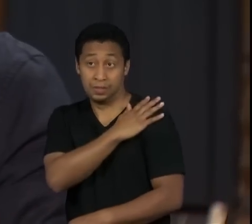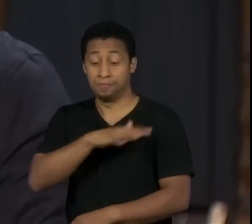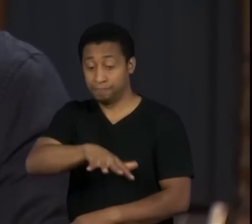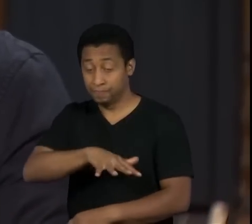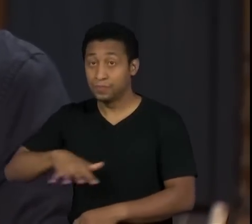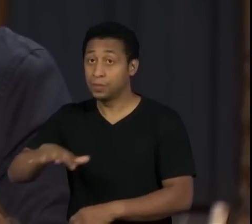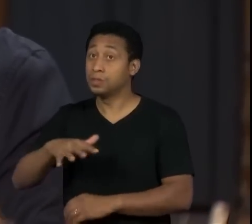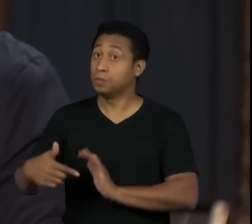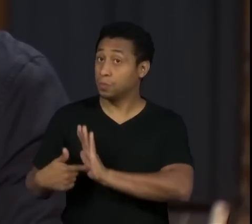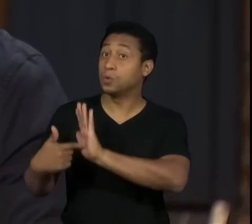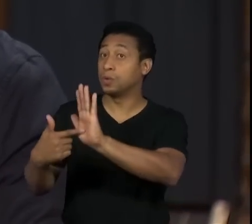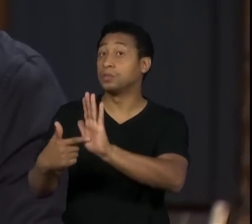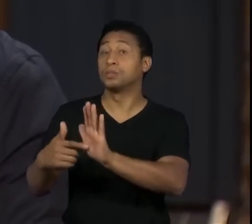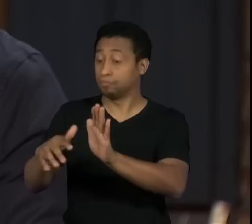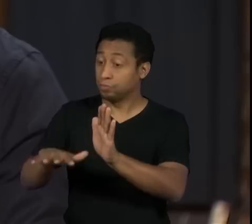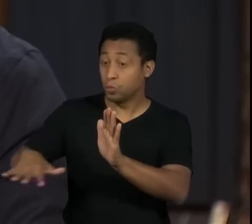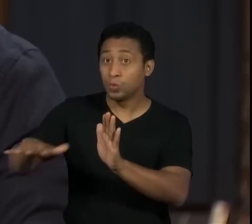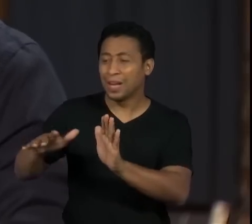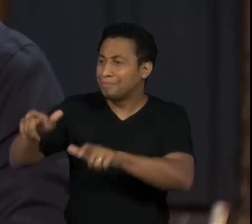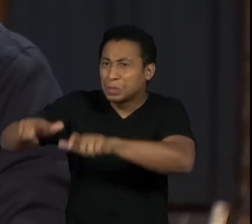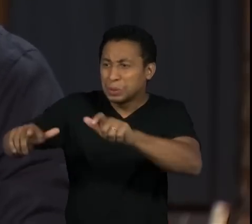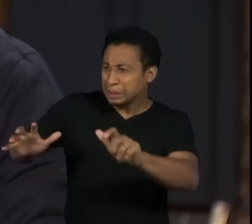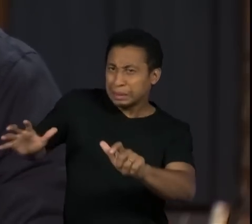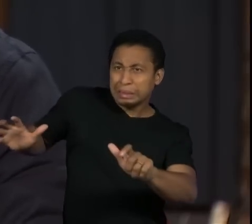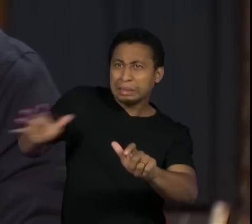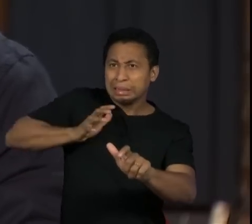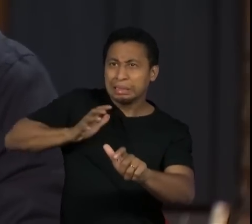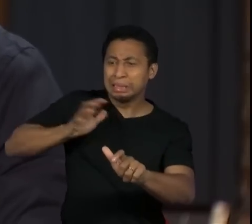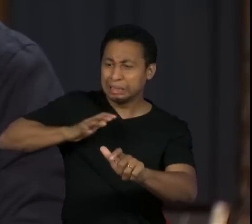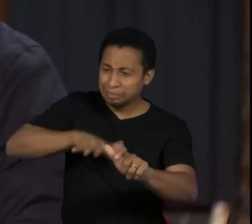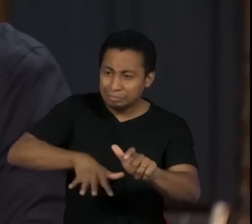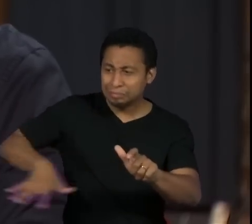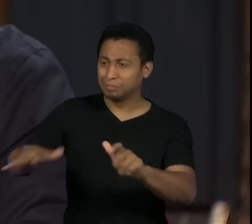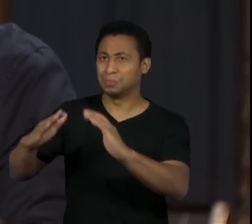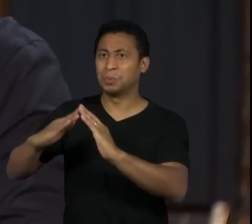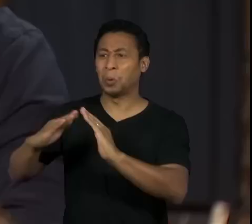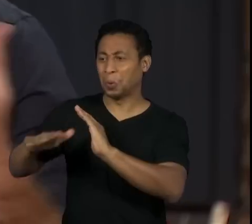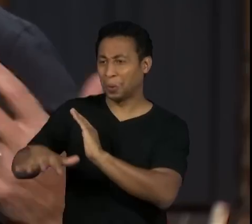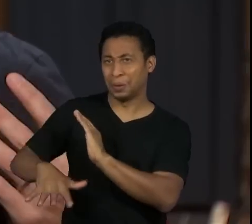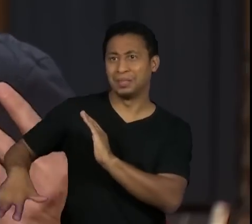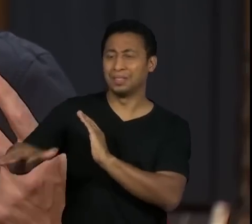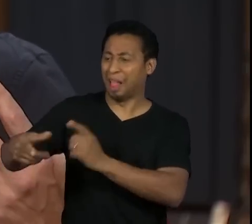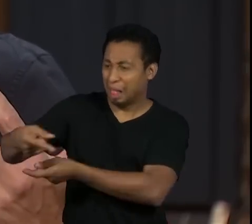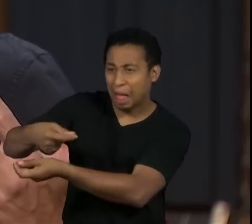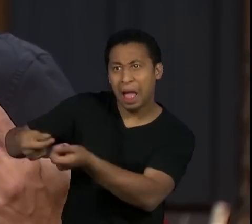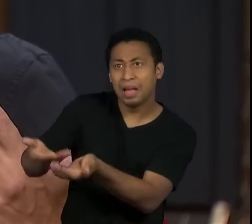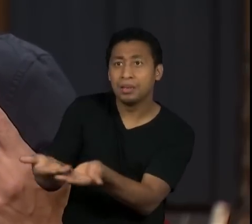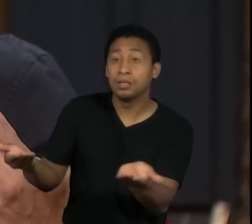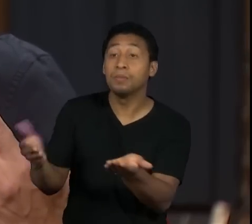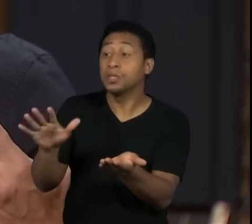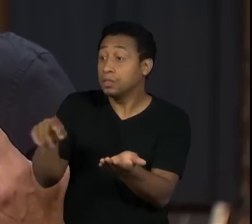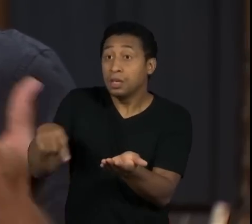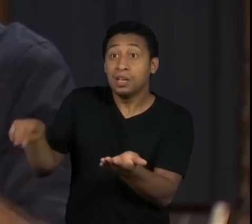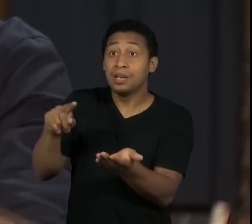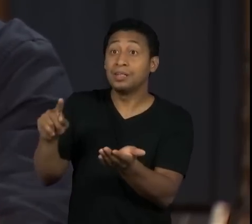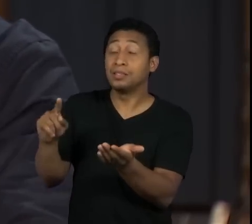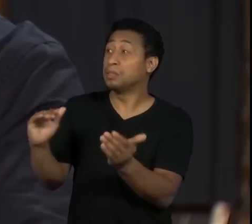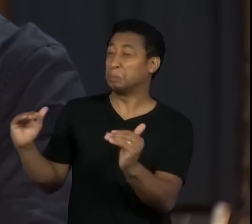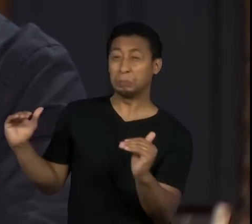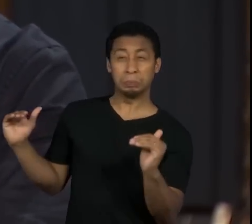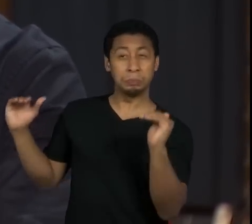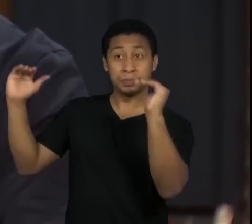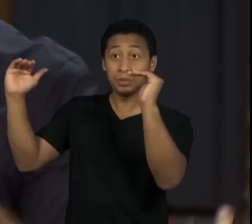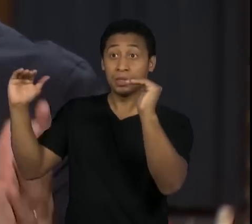mais acumulam recursos são as pessoas que não conseguem gerar nada de riqueza para a gente. Sim. O